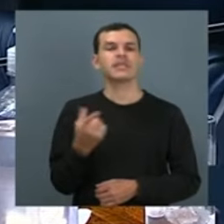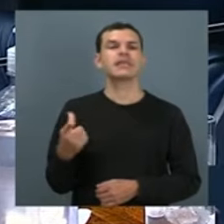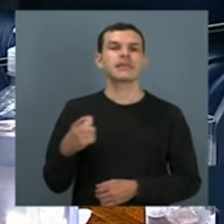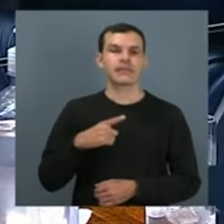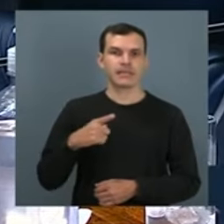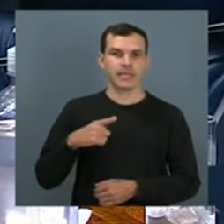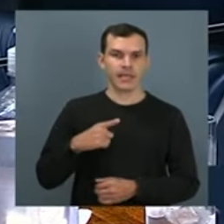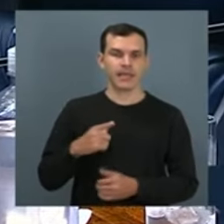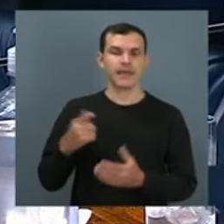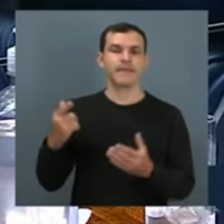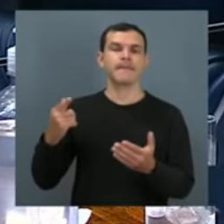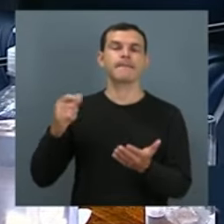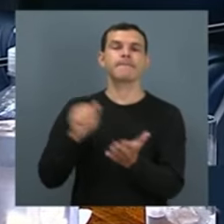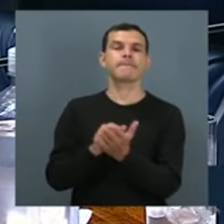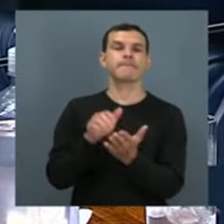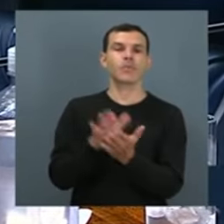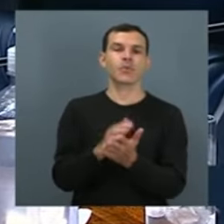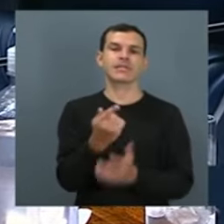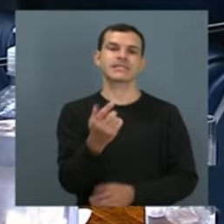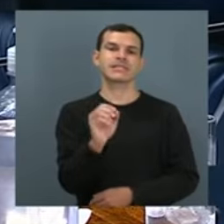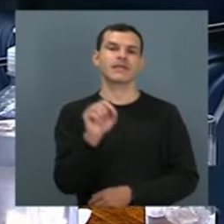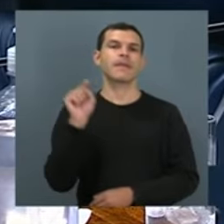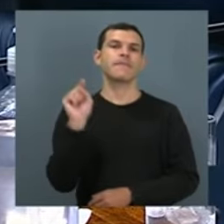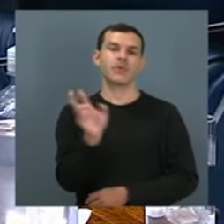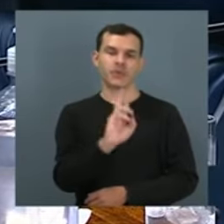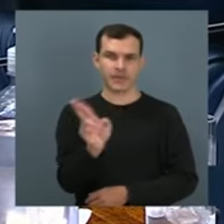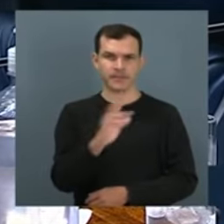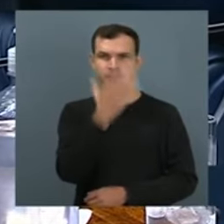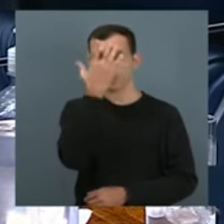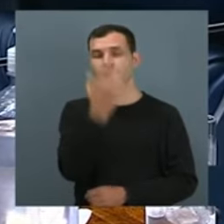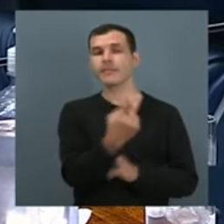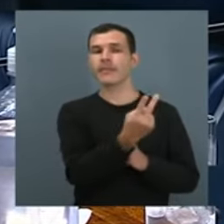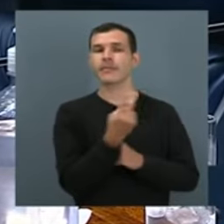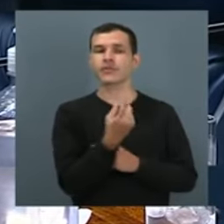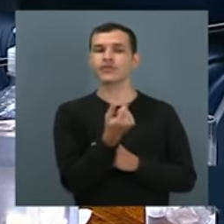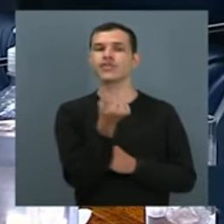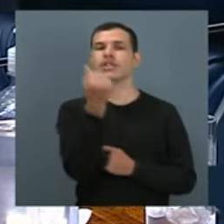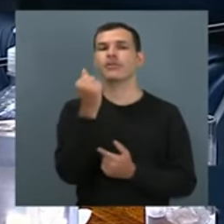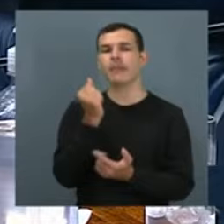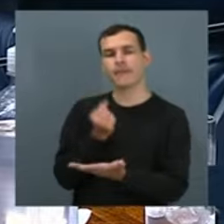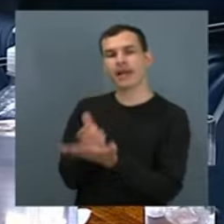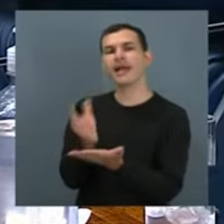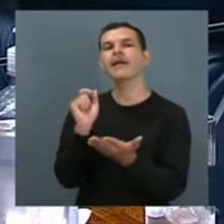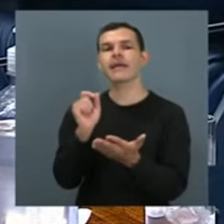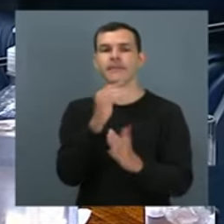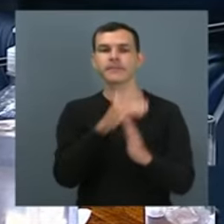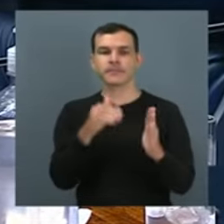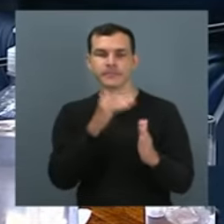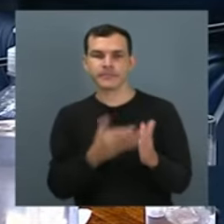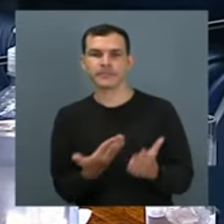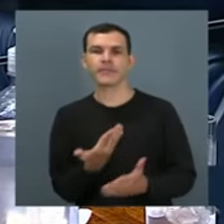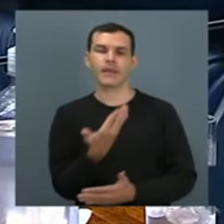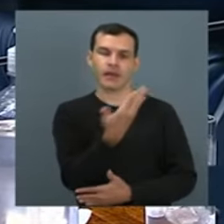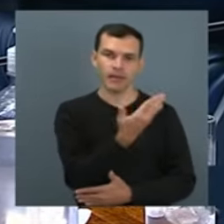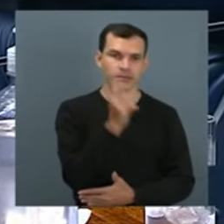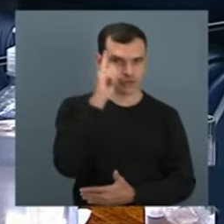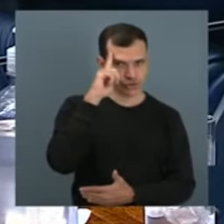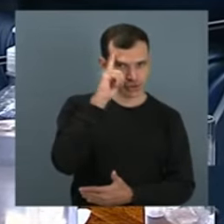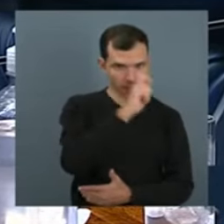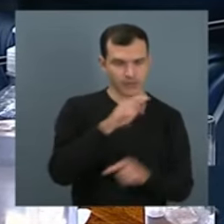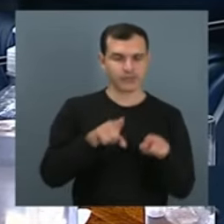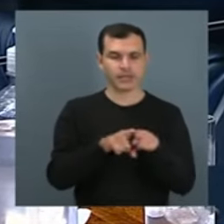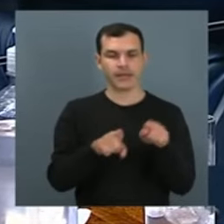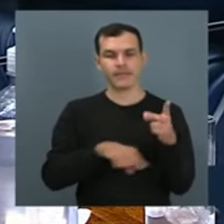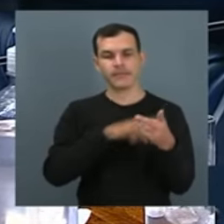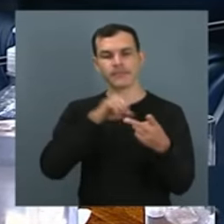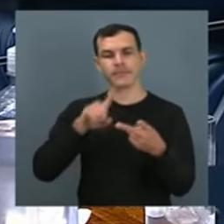mil, que, aliás, quem me emprestou dinheiro para pagar, parte foi o Girão, parte foi o senador Orelvisto, eu já os paguei, para ficar bem